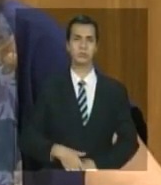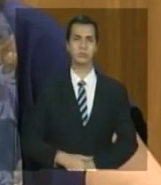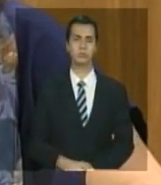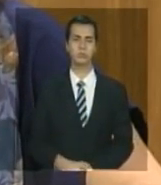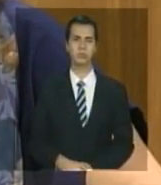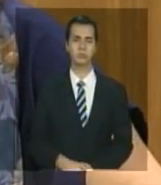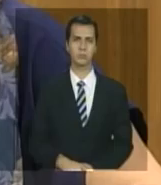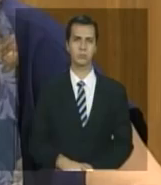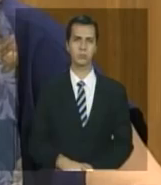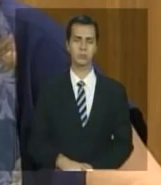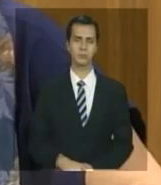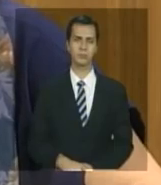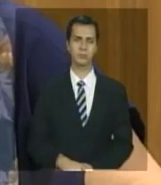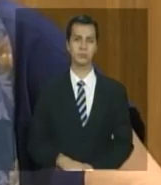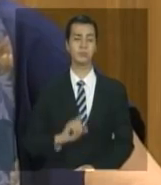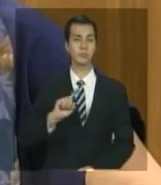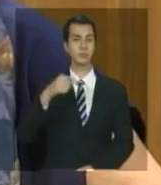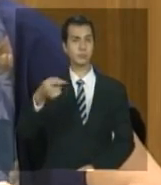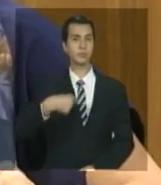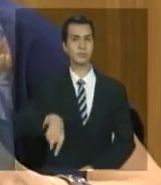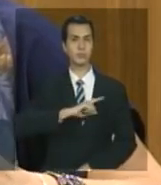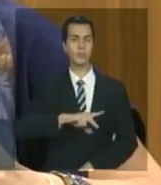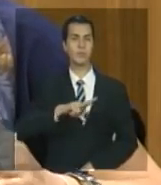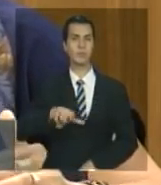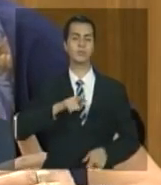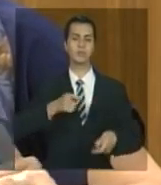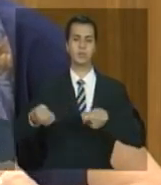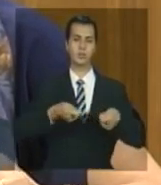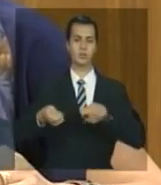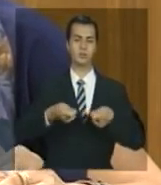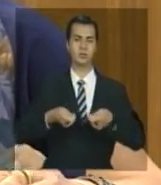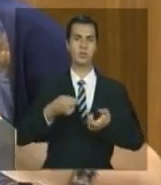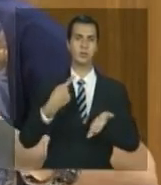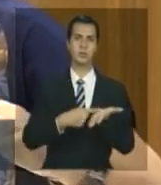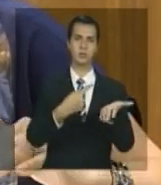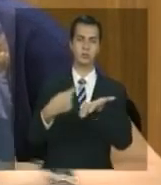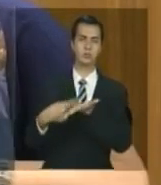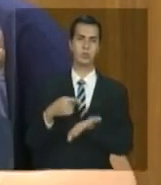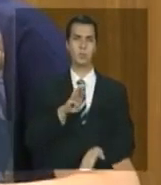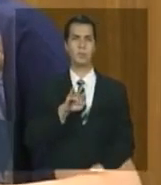nós negociaremos acordos bilaterais entre